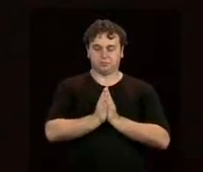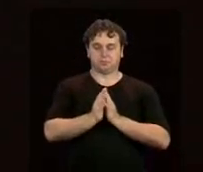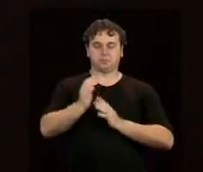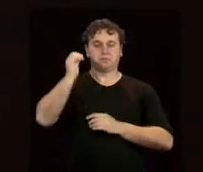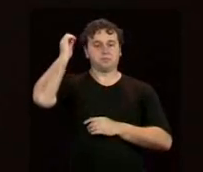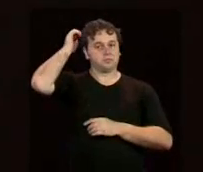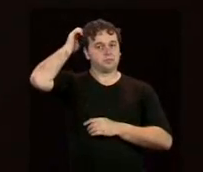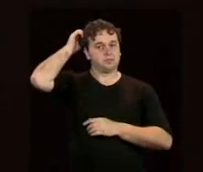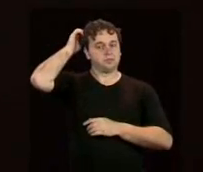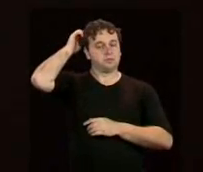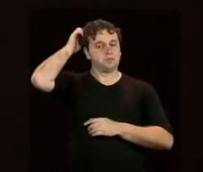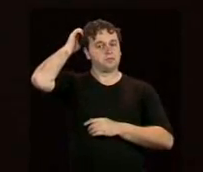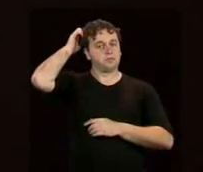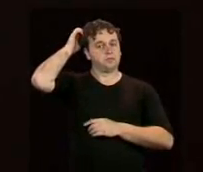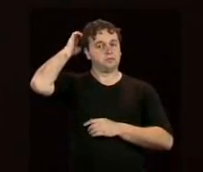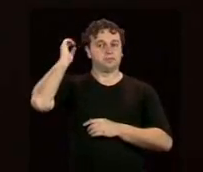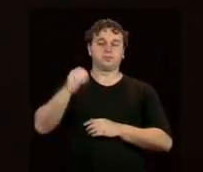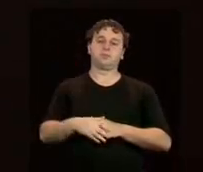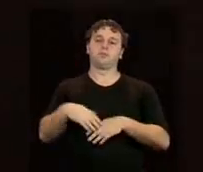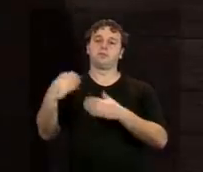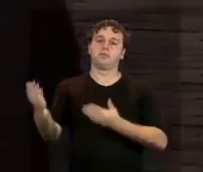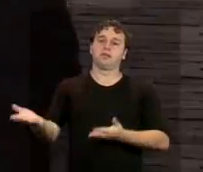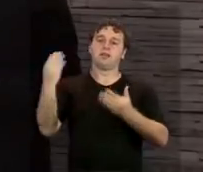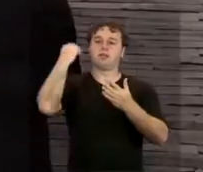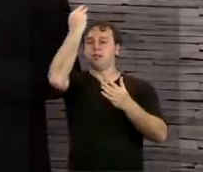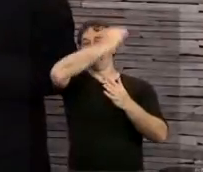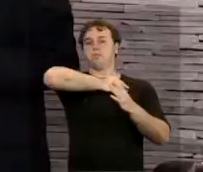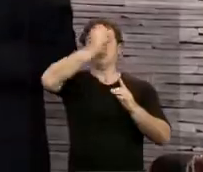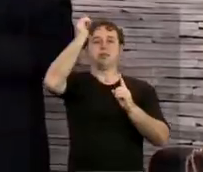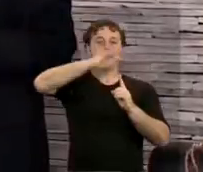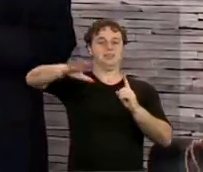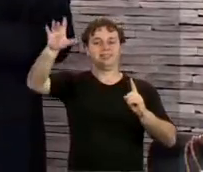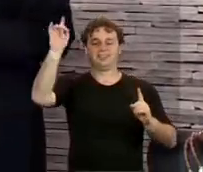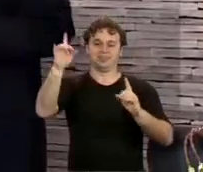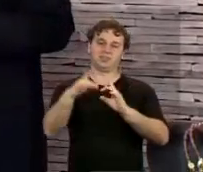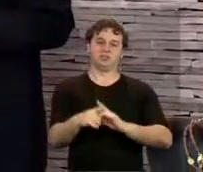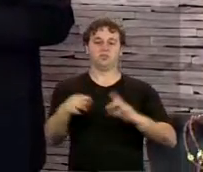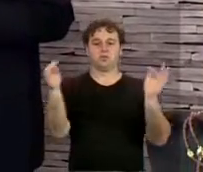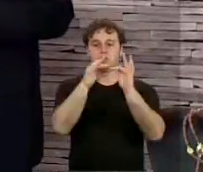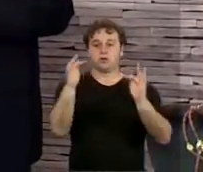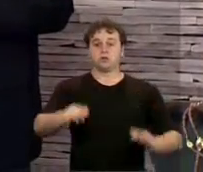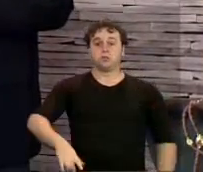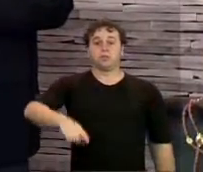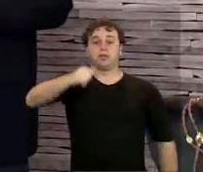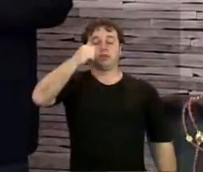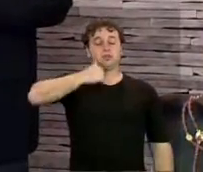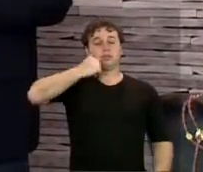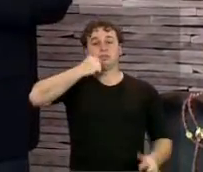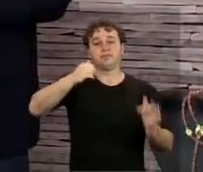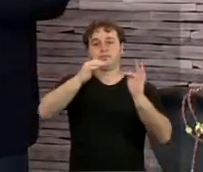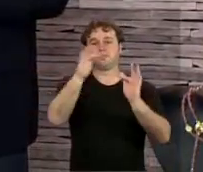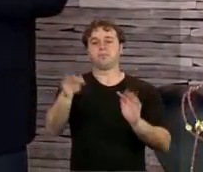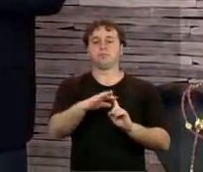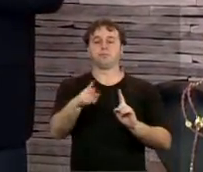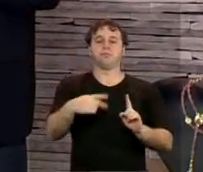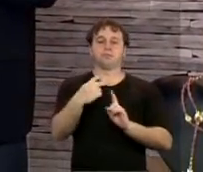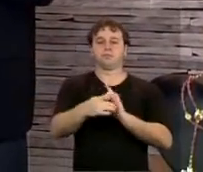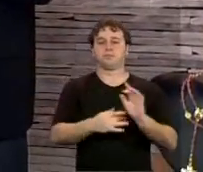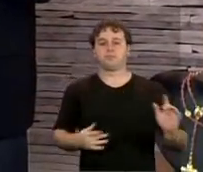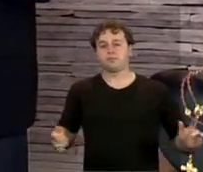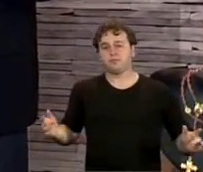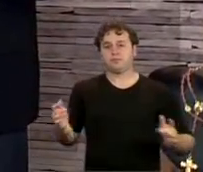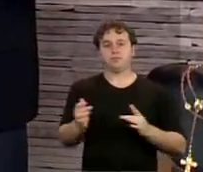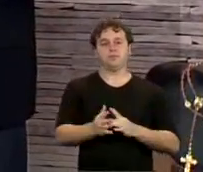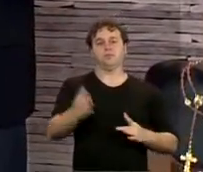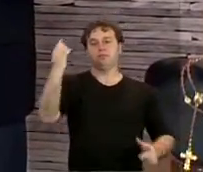na hora de nossa morte. Amém. Ave Maria, cheia de graça, o Senhor é convosco. Bendita sois vós entre as